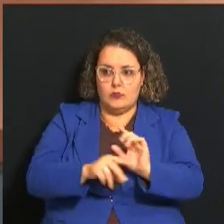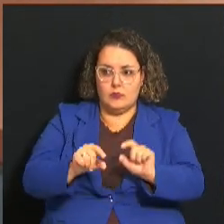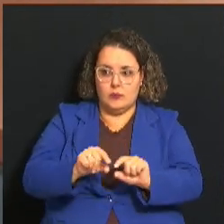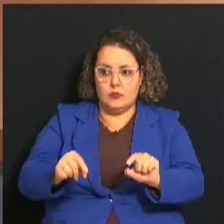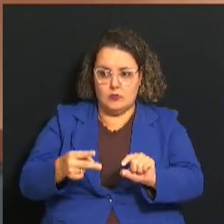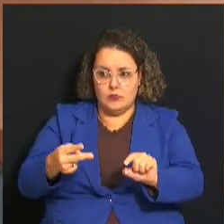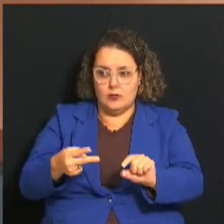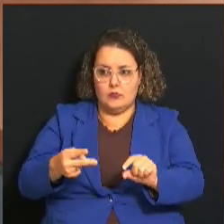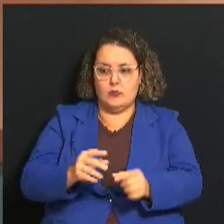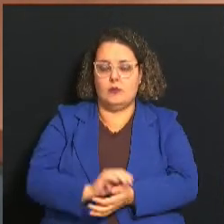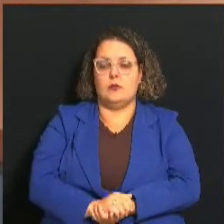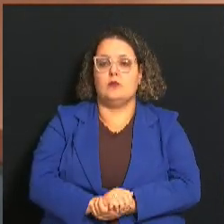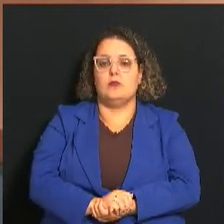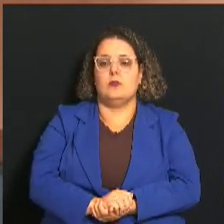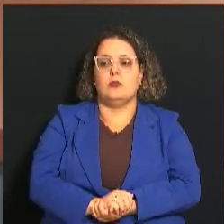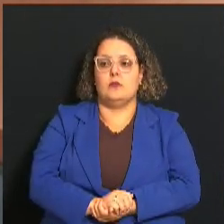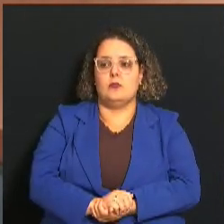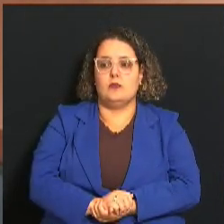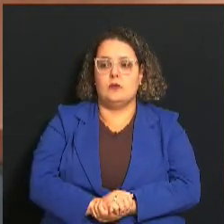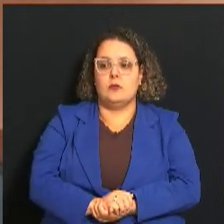Inciso 2, isso.